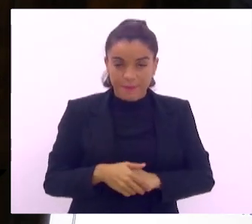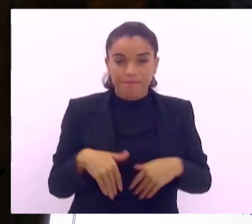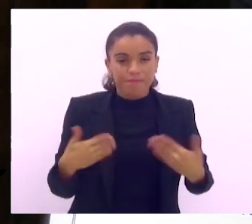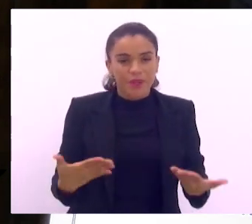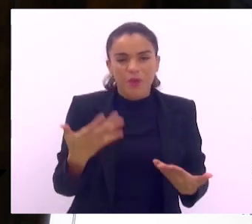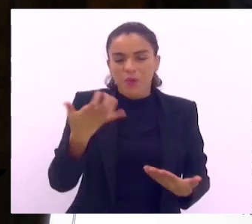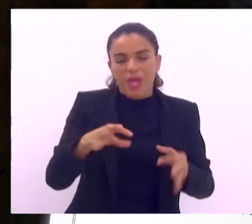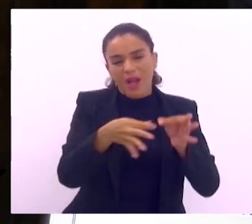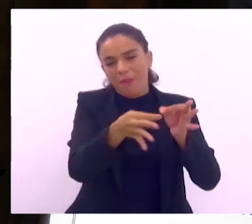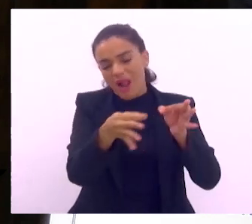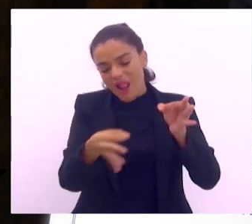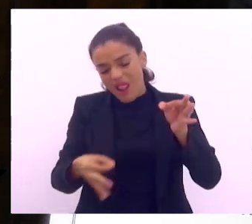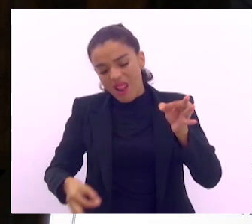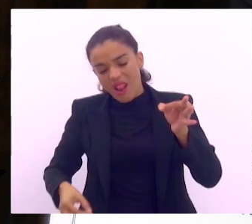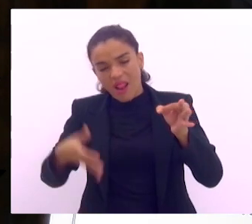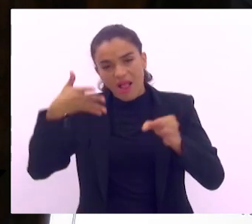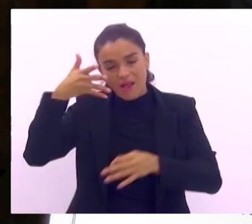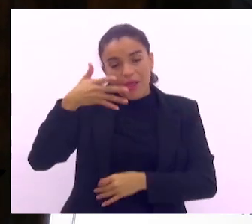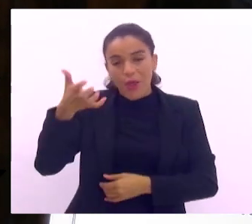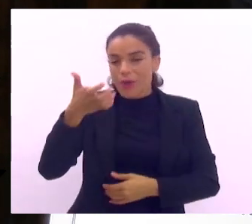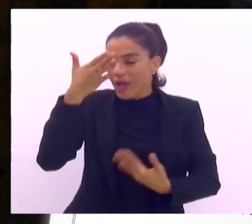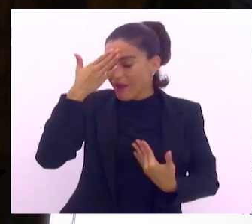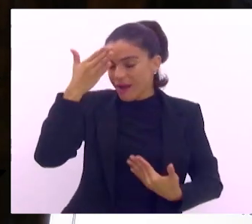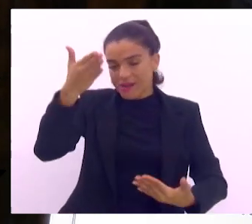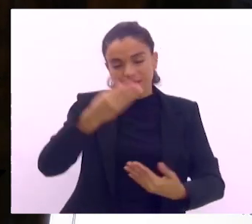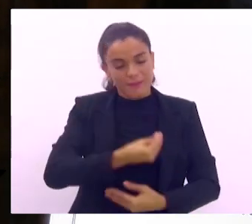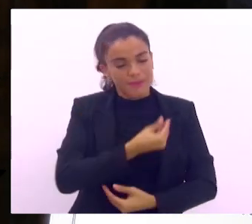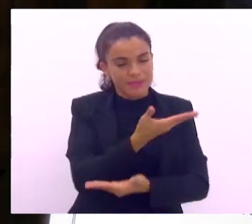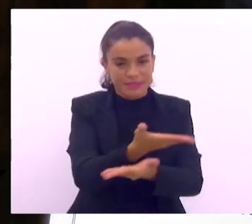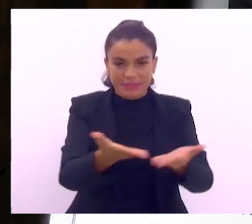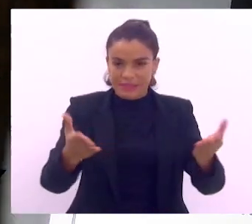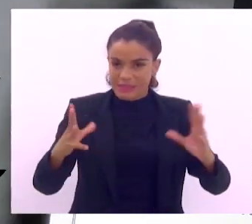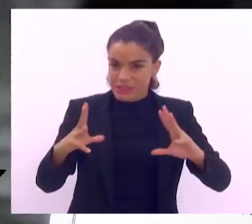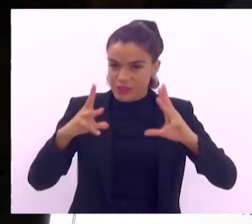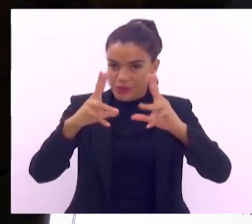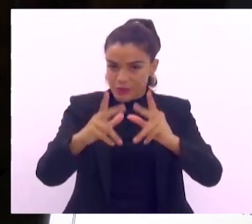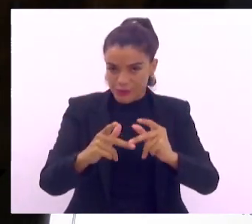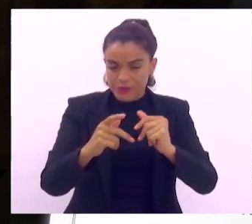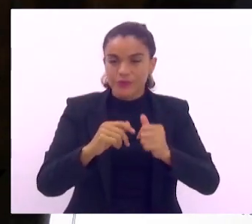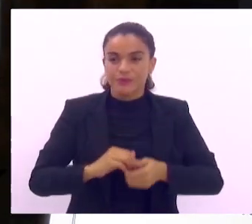quero me alongar muito aqui, quero agradecer realmente a presença de todos,